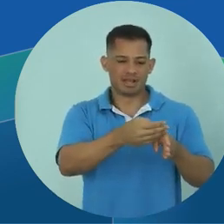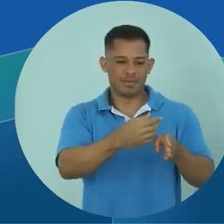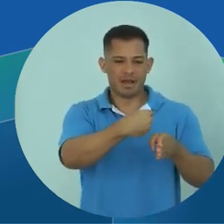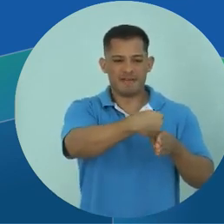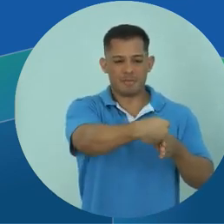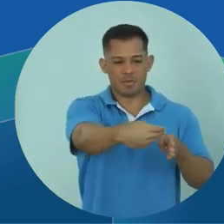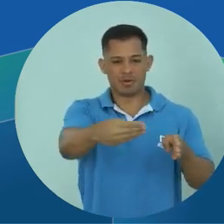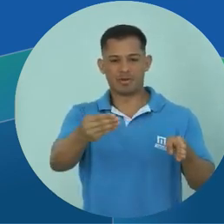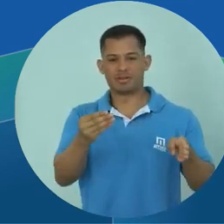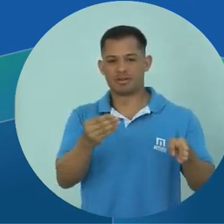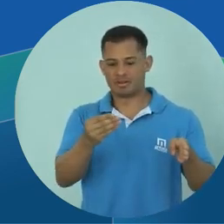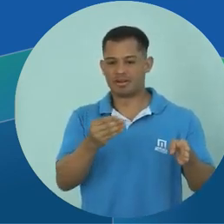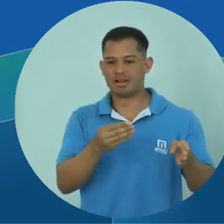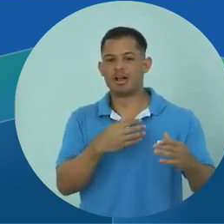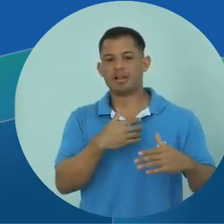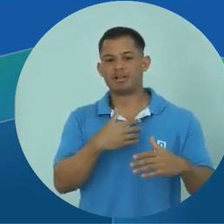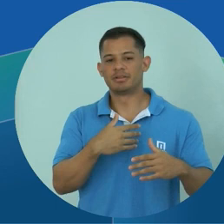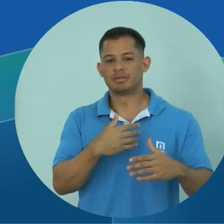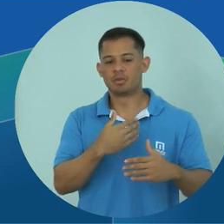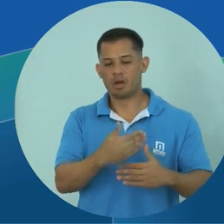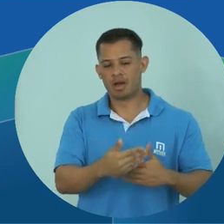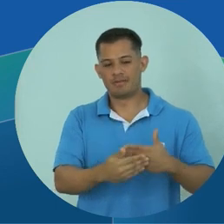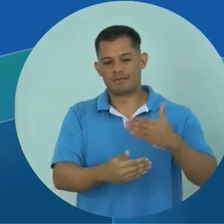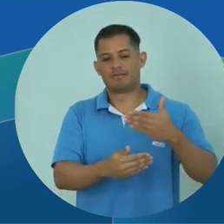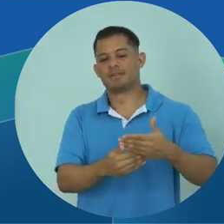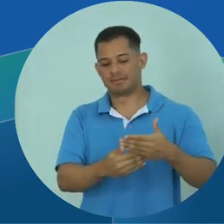formas do avanço subsequente.